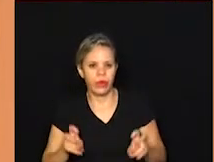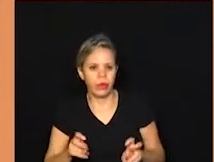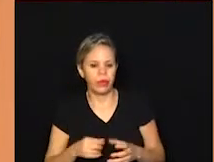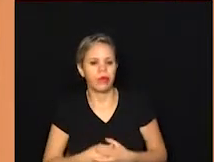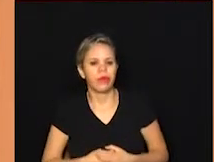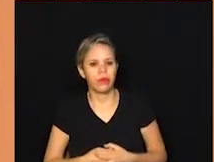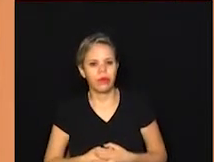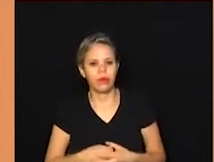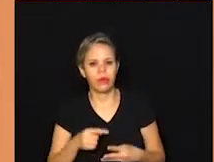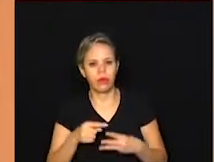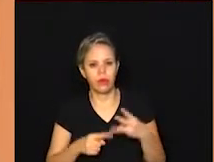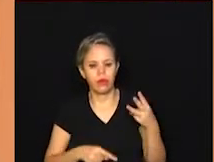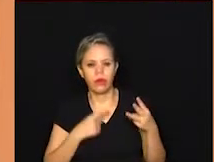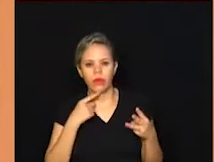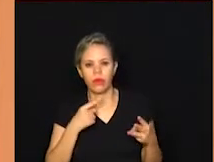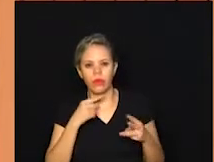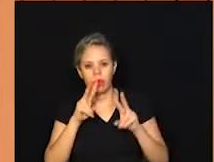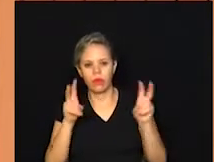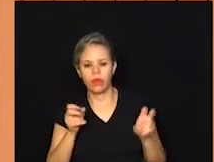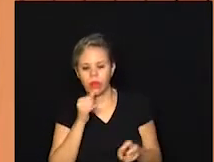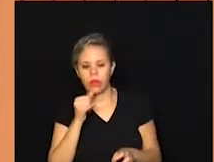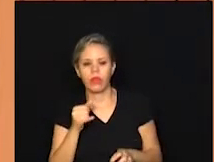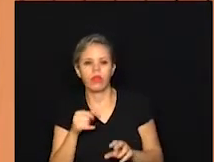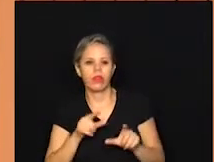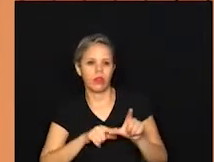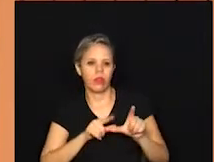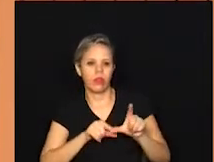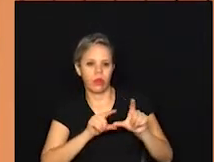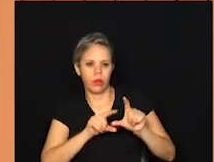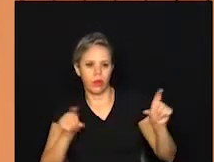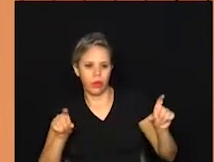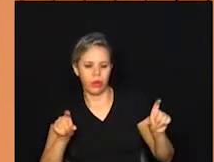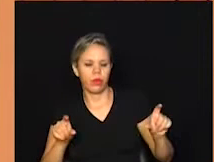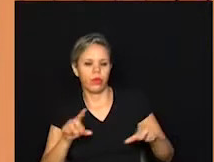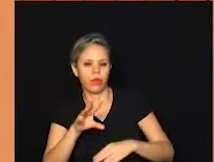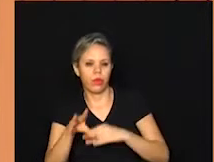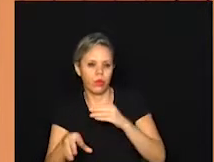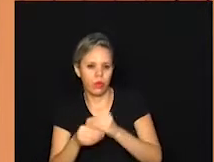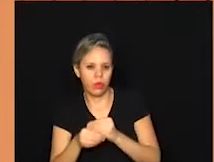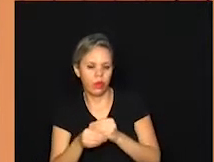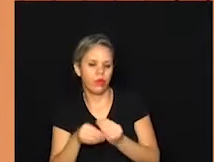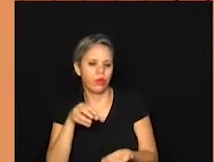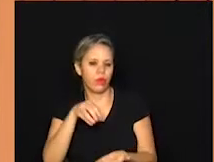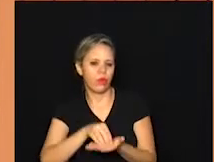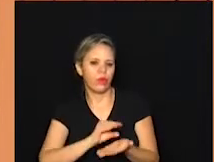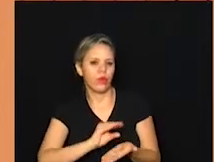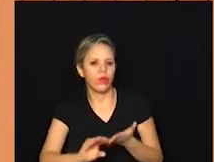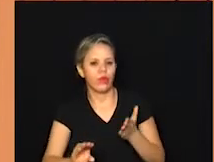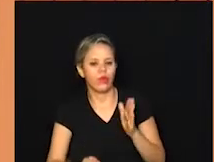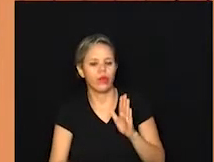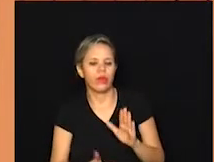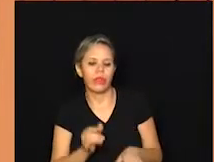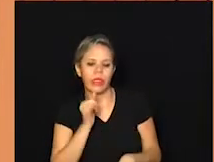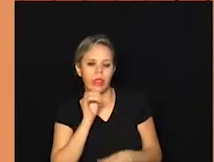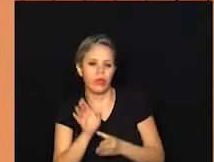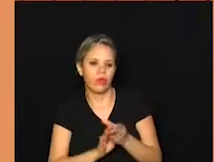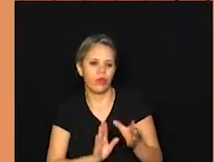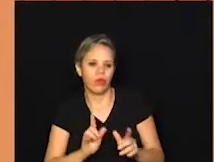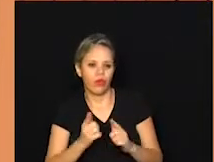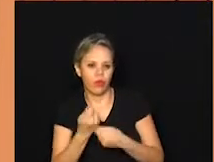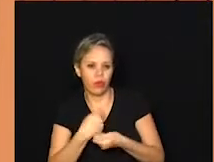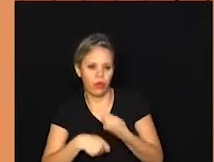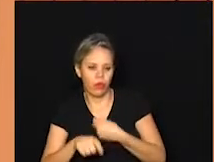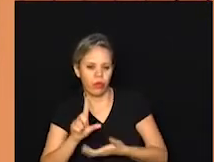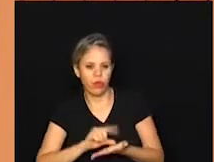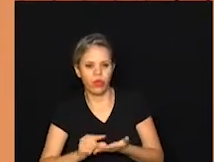3 questionamentos. Um é sobre a nomenclatura, a composição do fundo, a questão do conselho gestor e sobre o